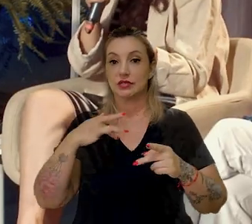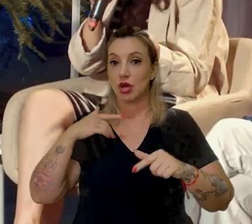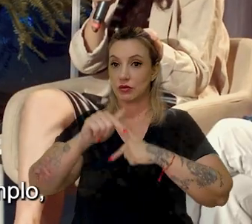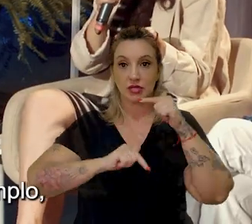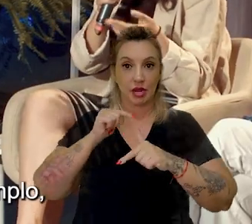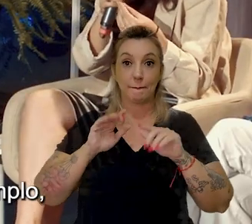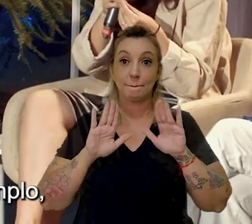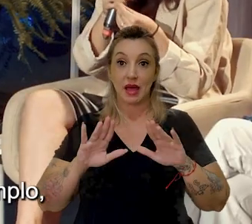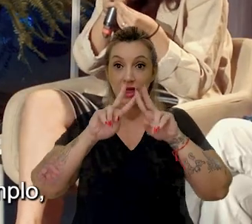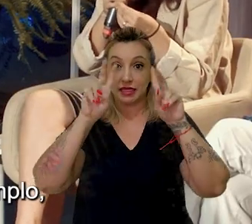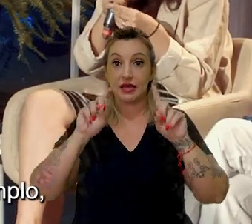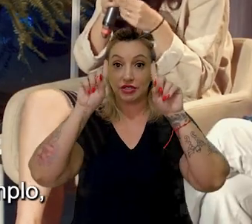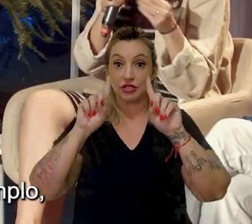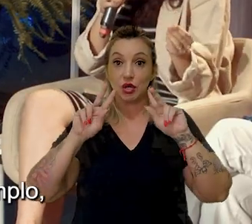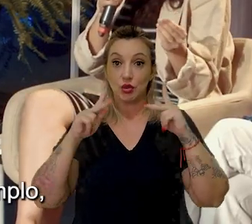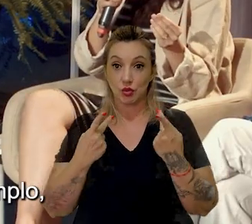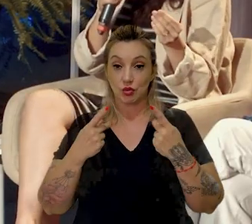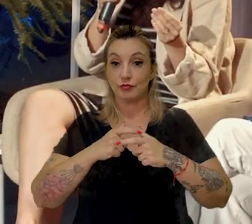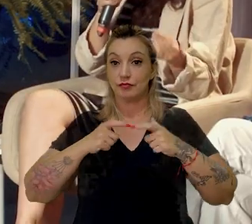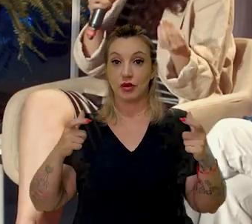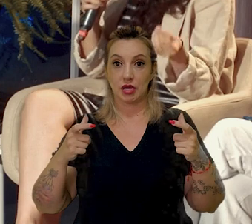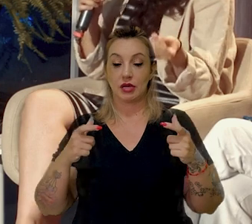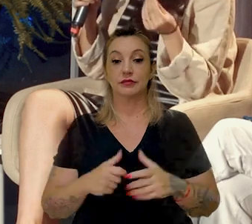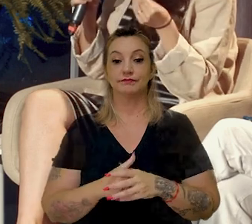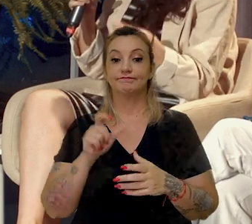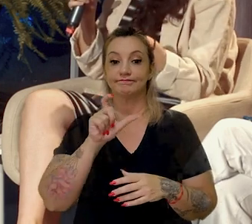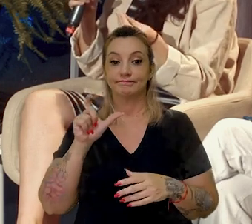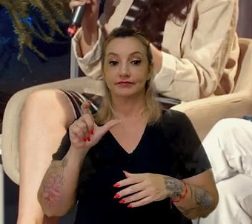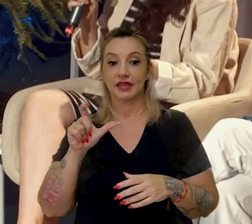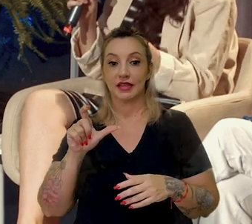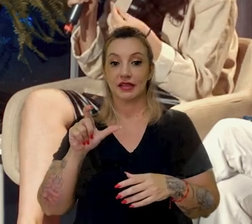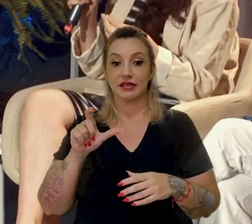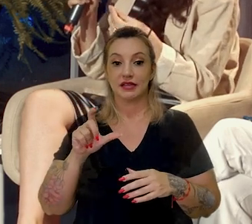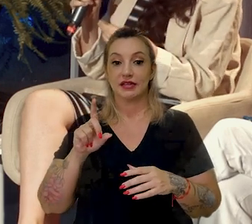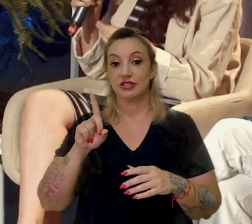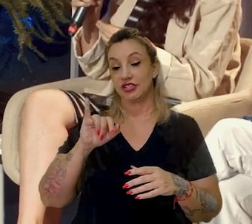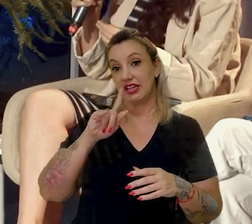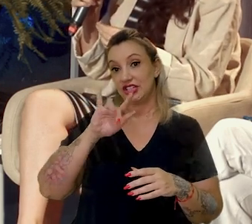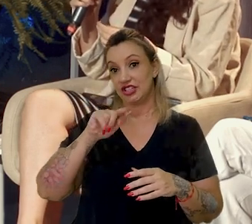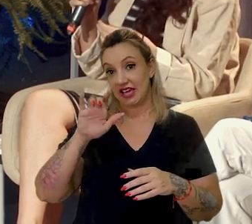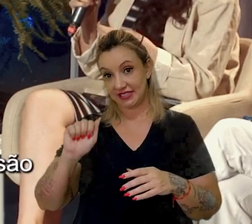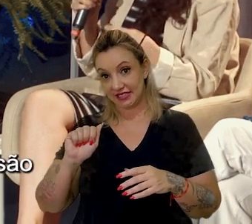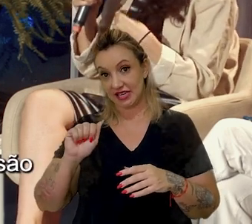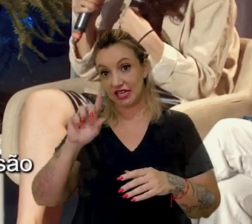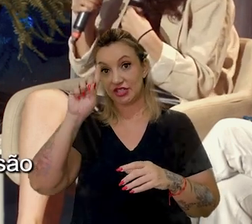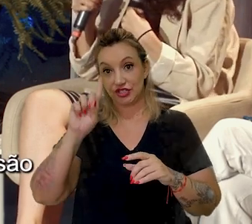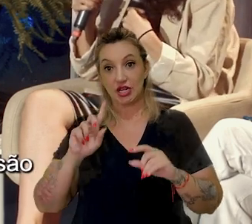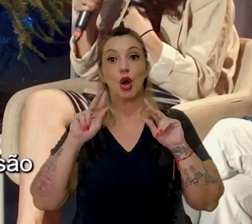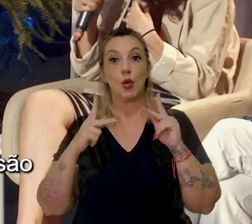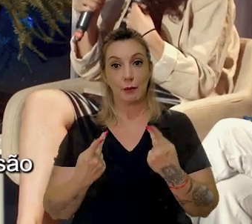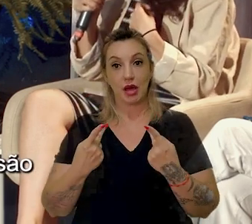trabalho mas o tema de direitos humanos mais amplo nas palavras de devida diligência de direitos humanos é algo